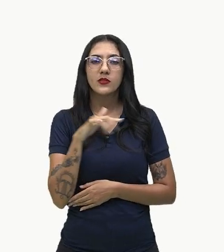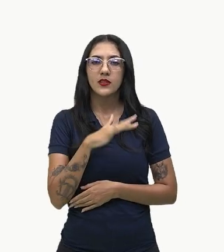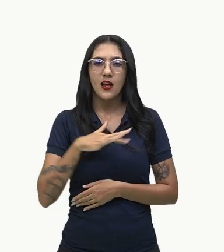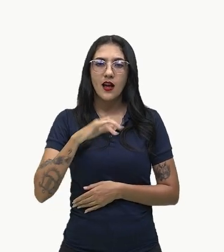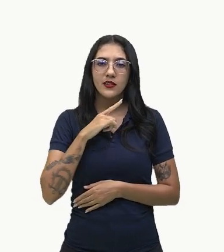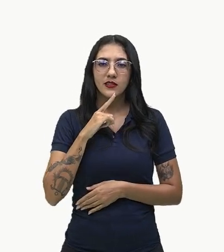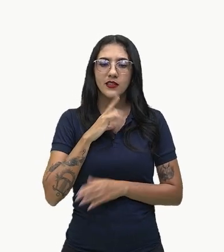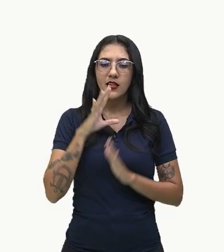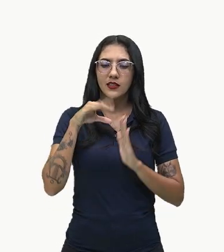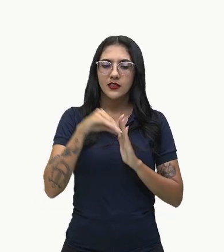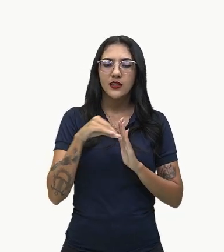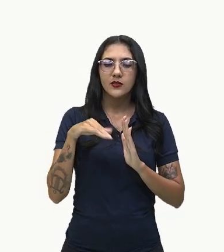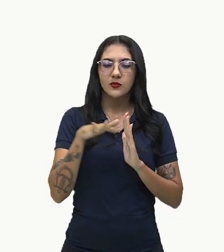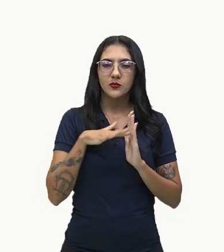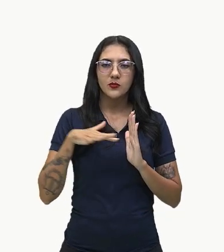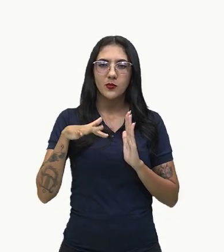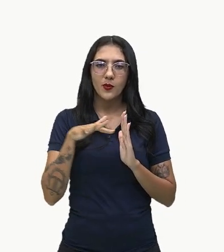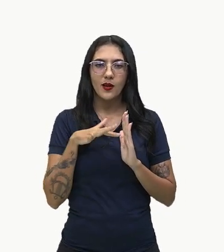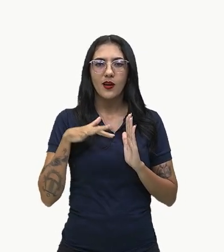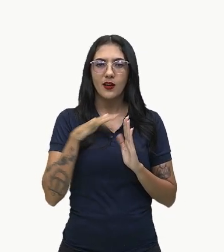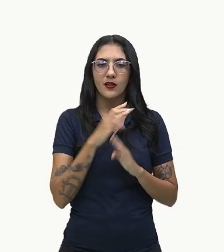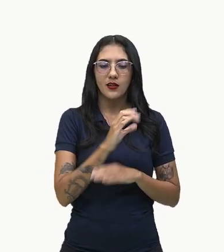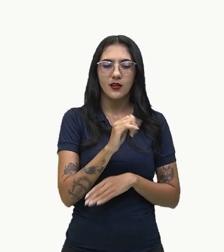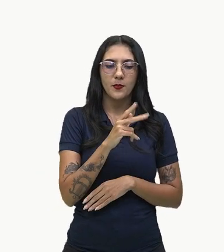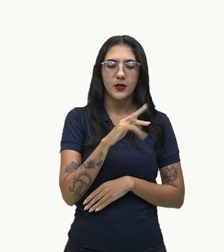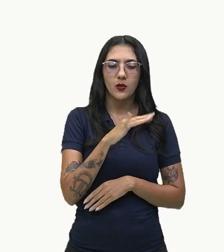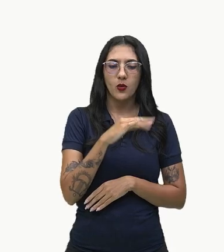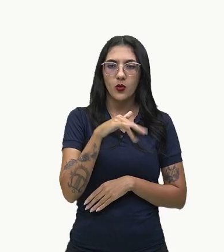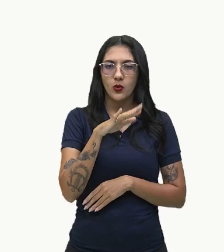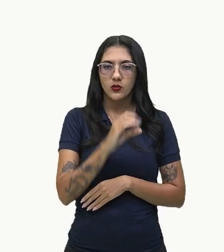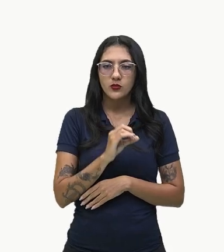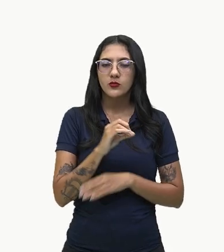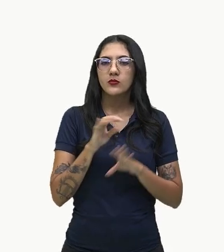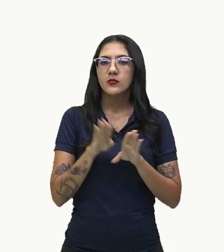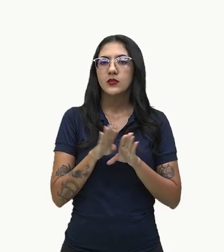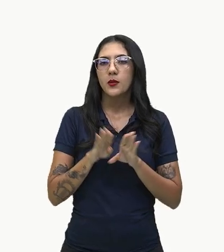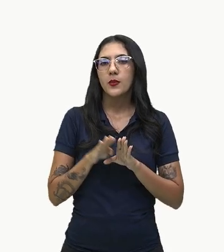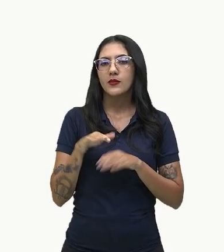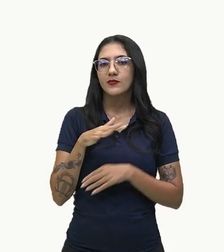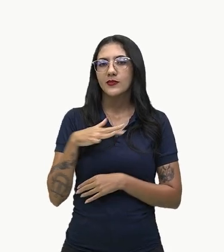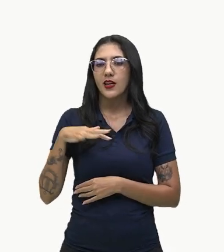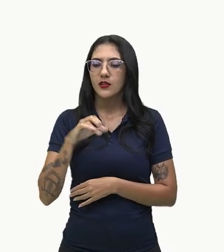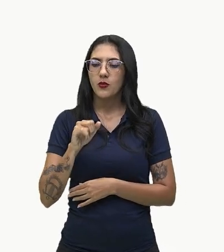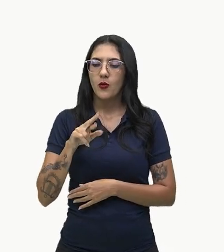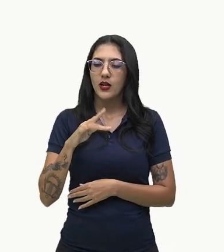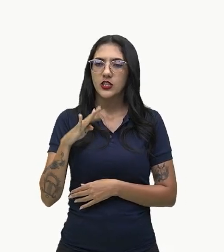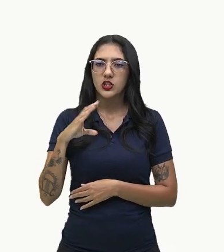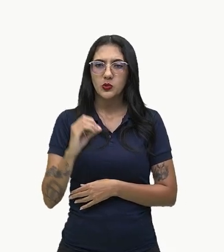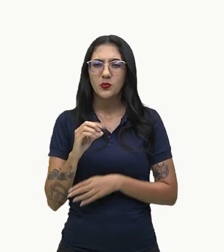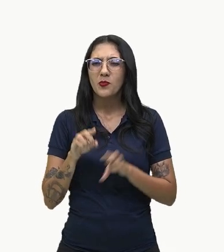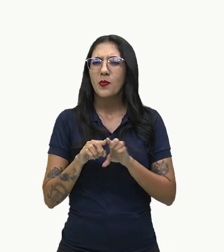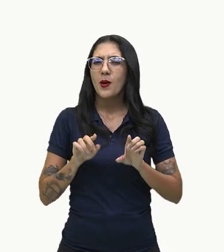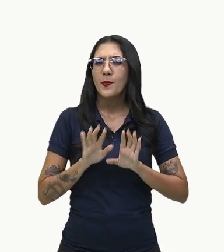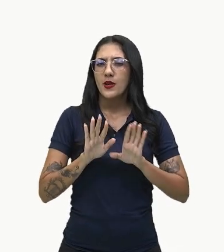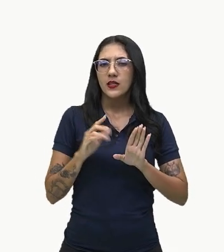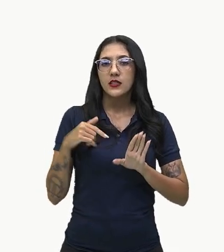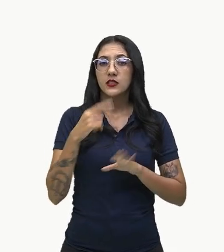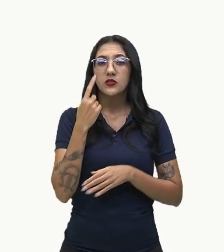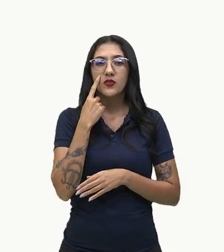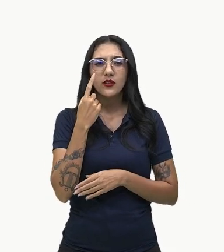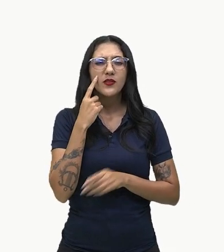e o Círculo Polar Ártico. Mas vamos entender melhor o que são essas